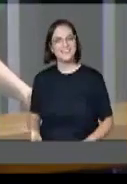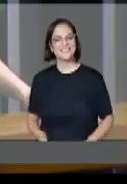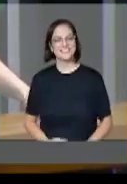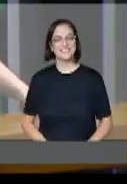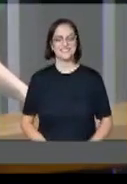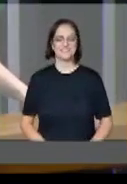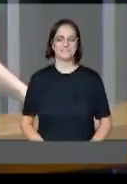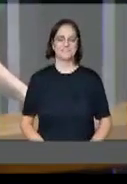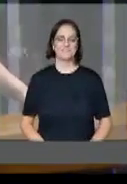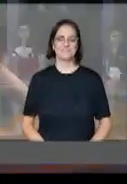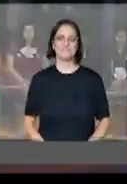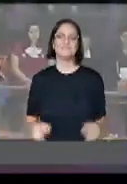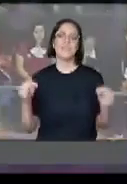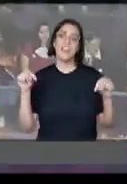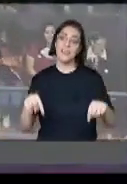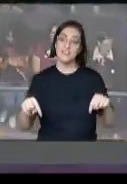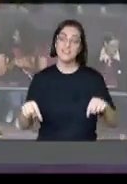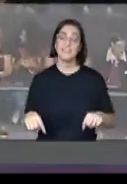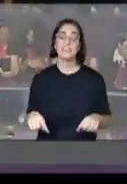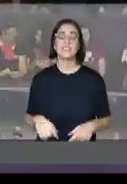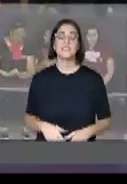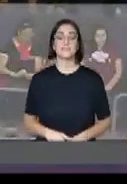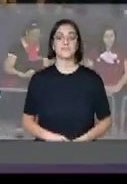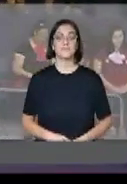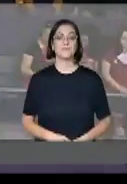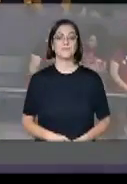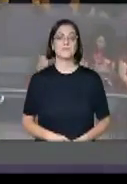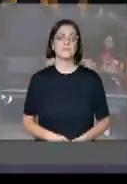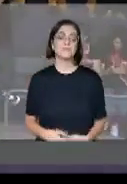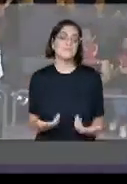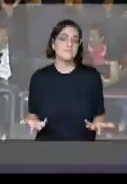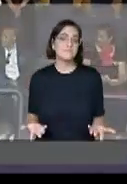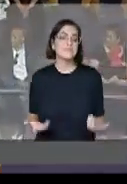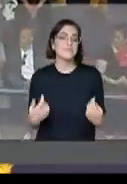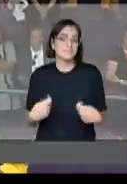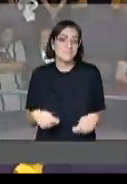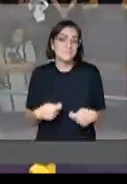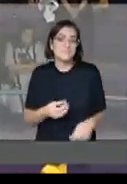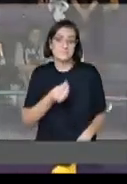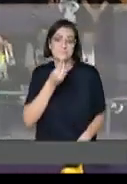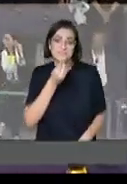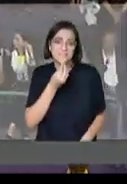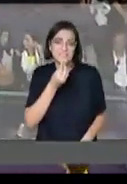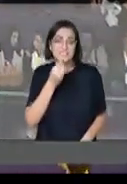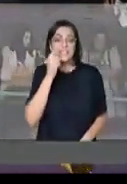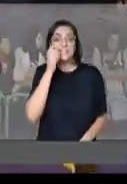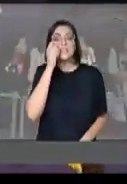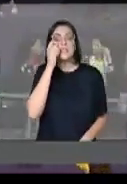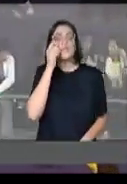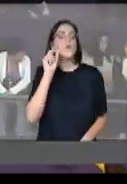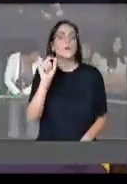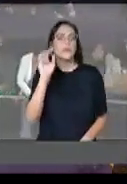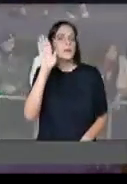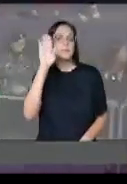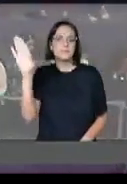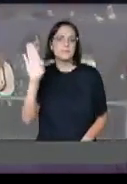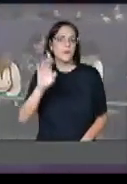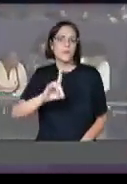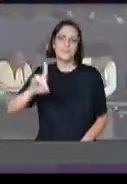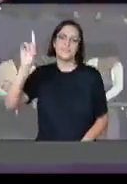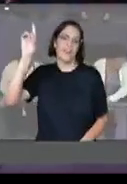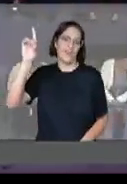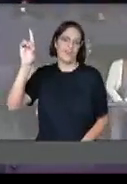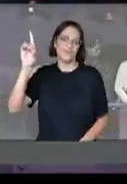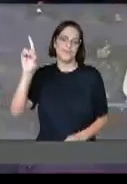casa é uma casa que deveria ter como princípio básico Deus e